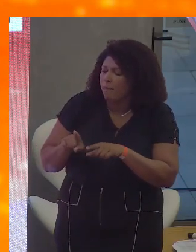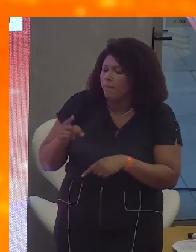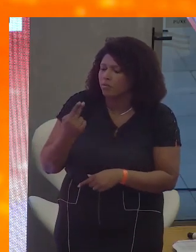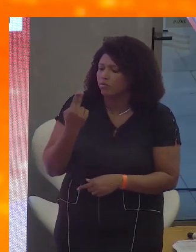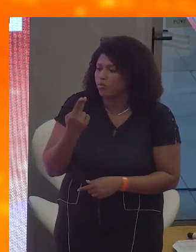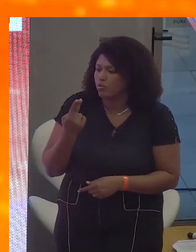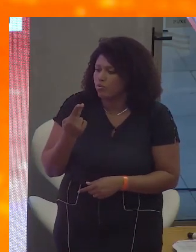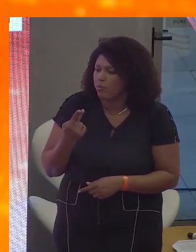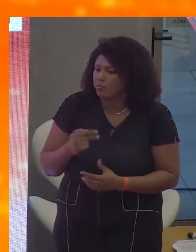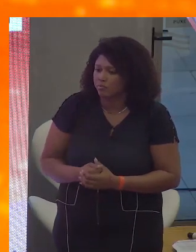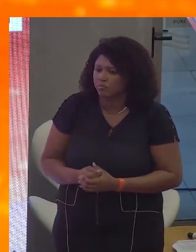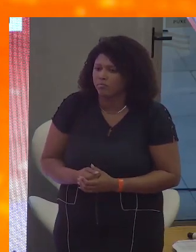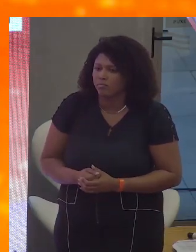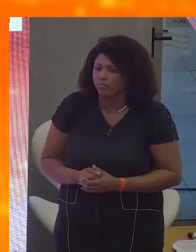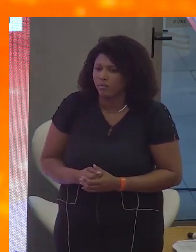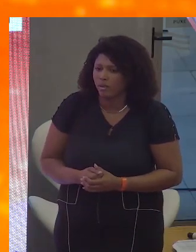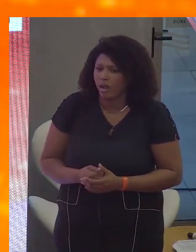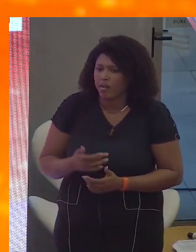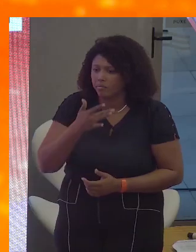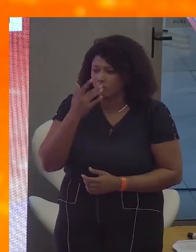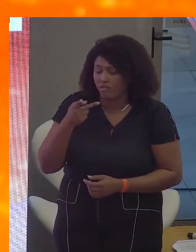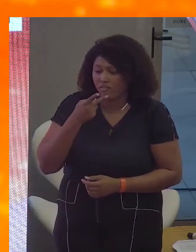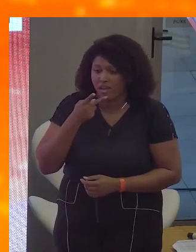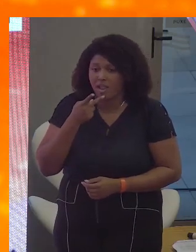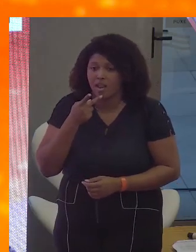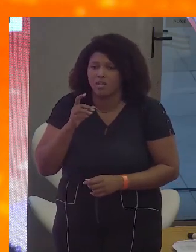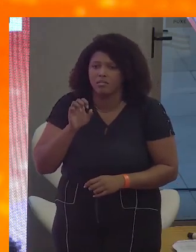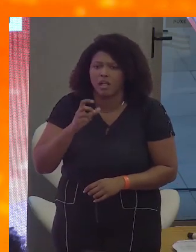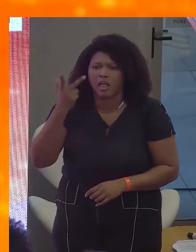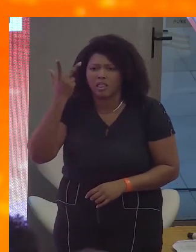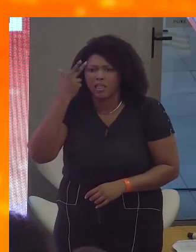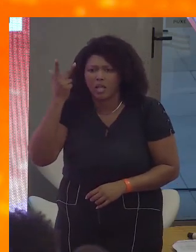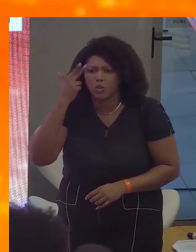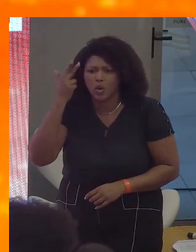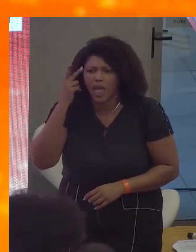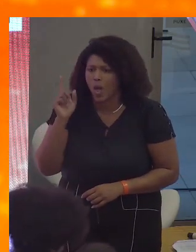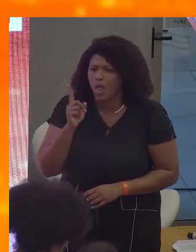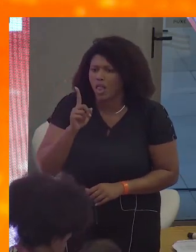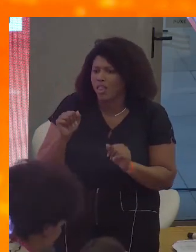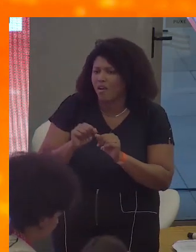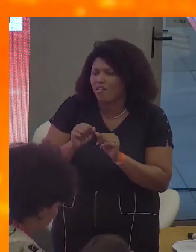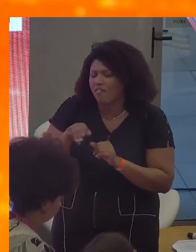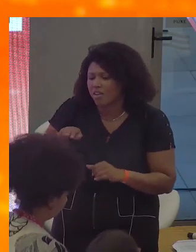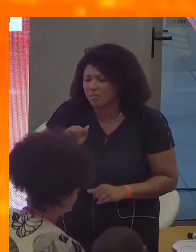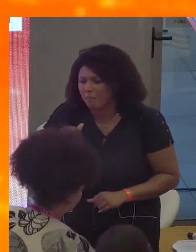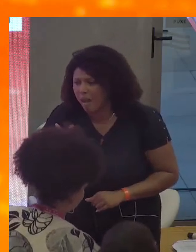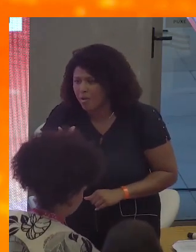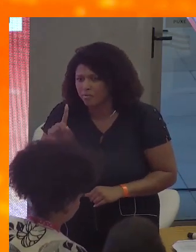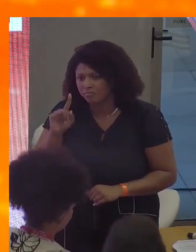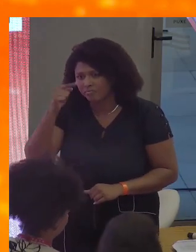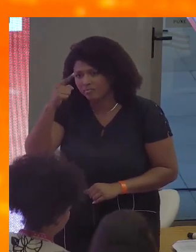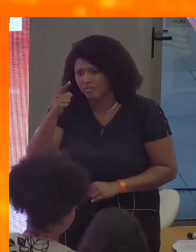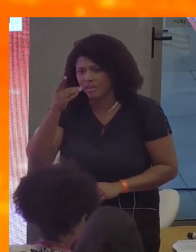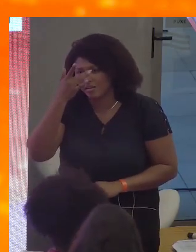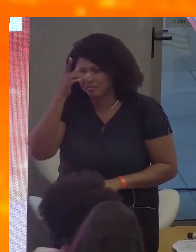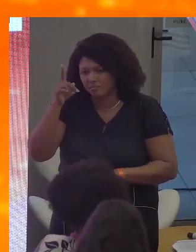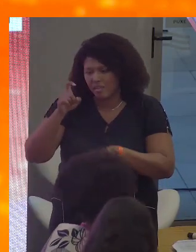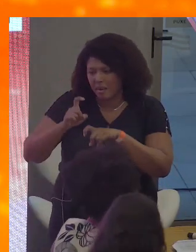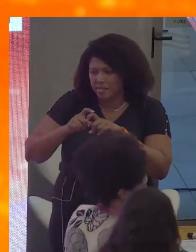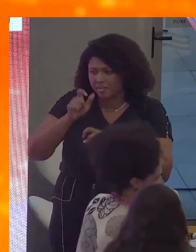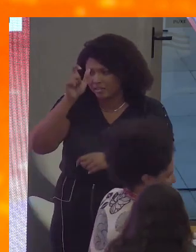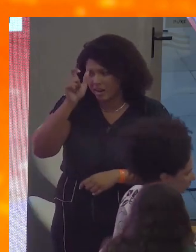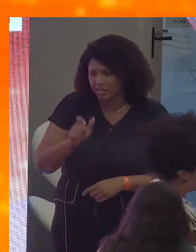A autora da frase "se é natural, não faz mal", acabou de chegar, a doutora Maria Angélica Fiuti, que todos nós repetimos, mas ela